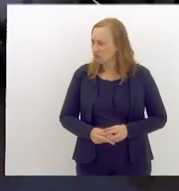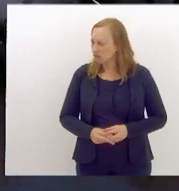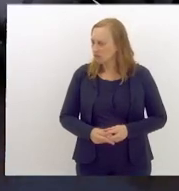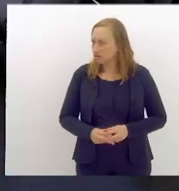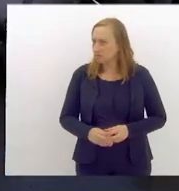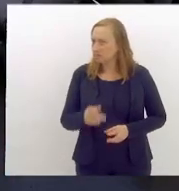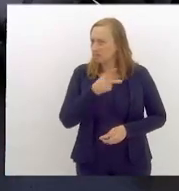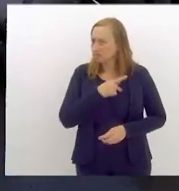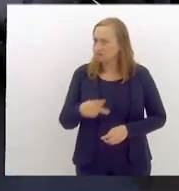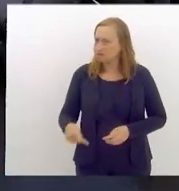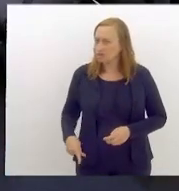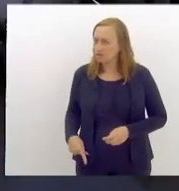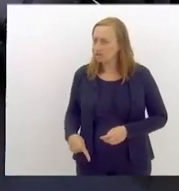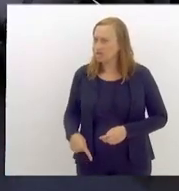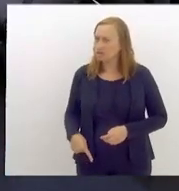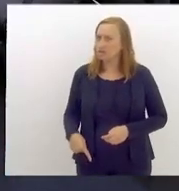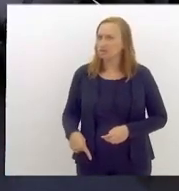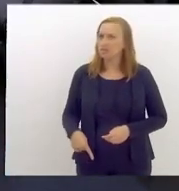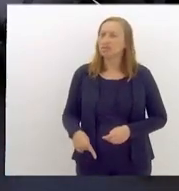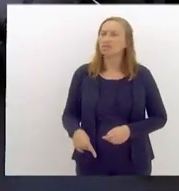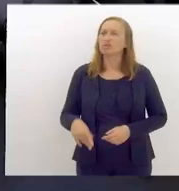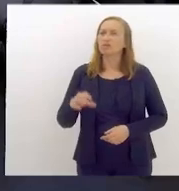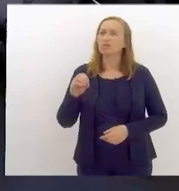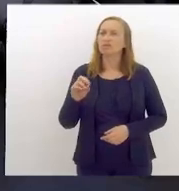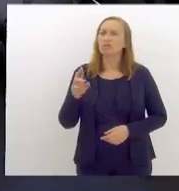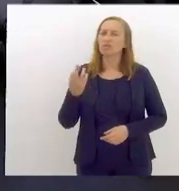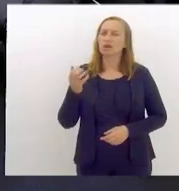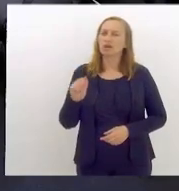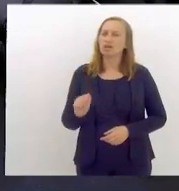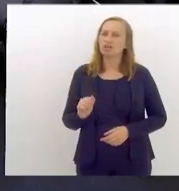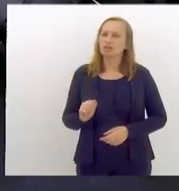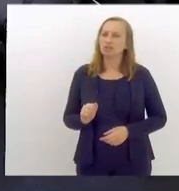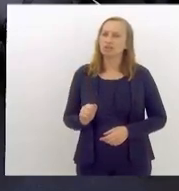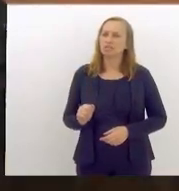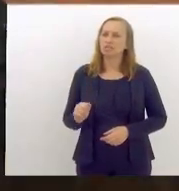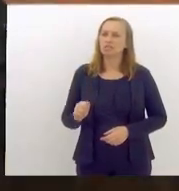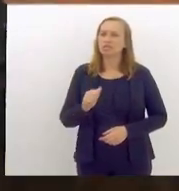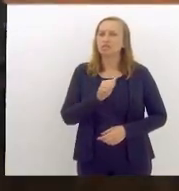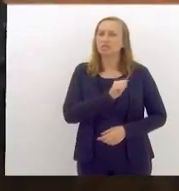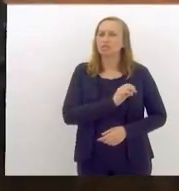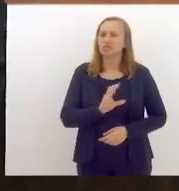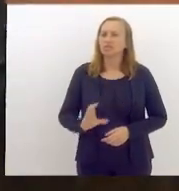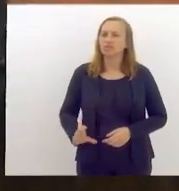Presidente orgânico André siciliano